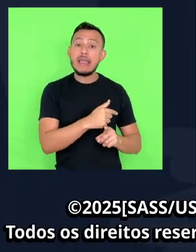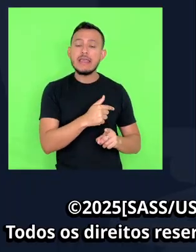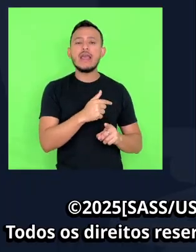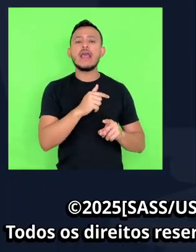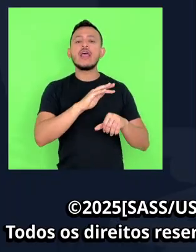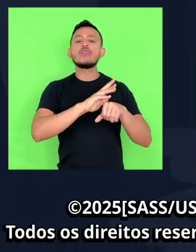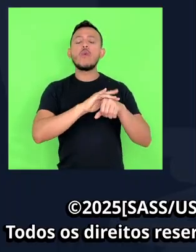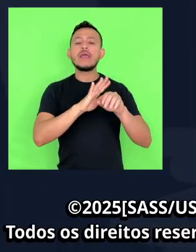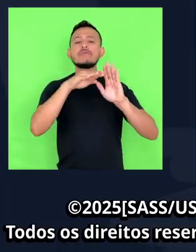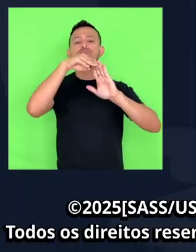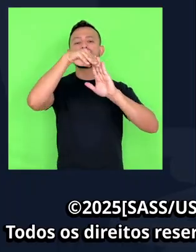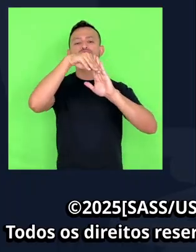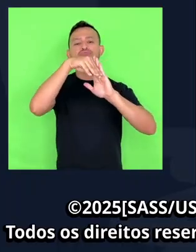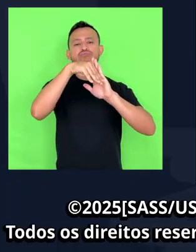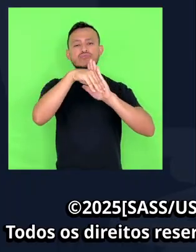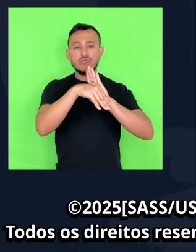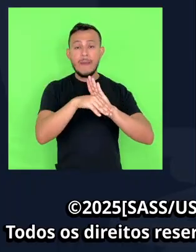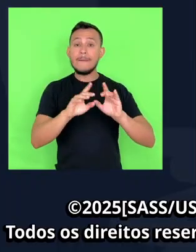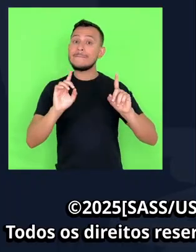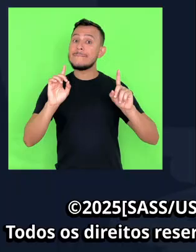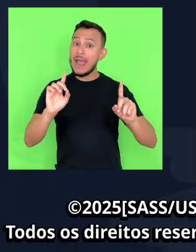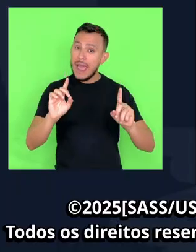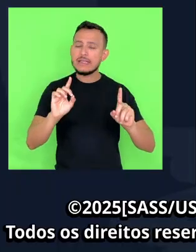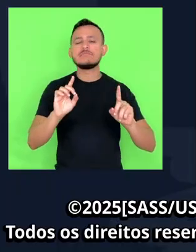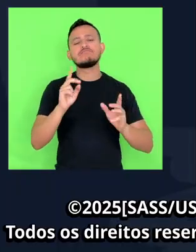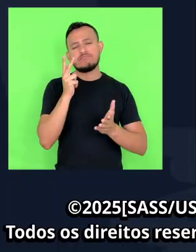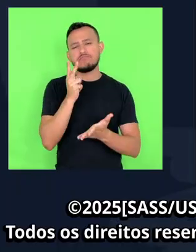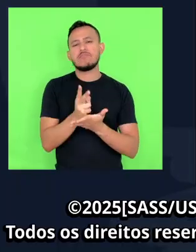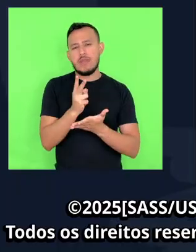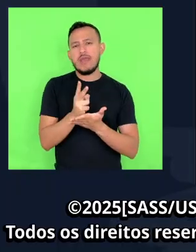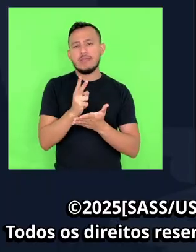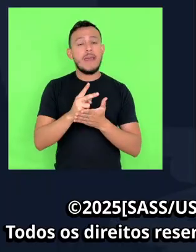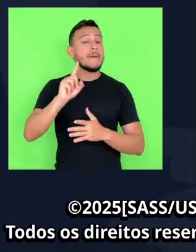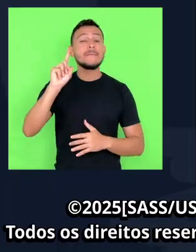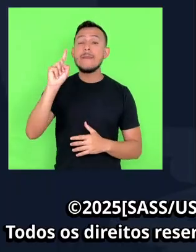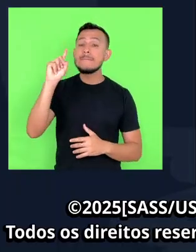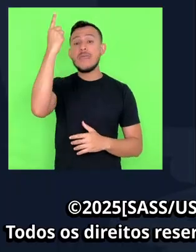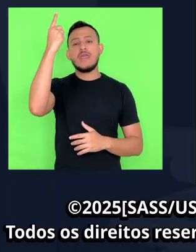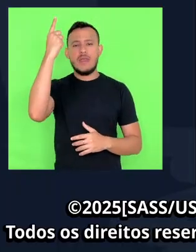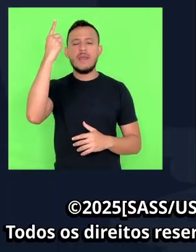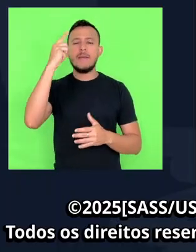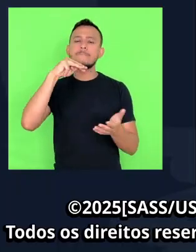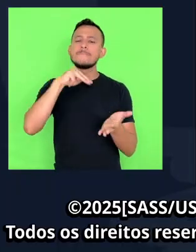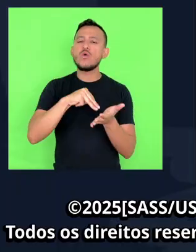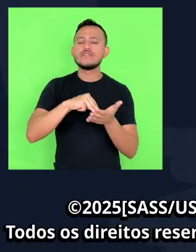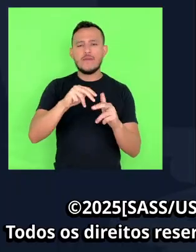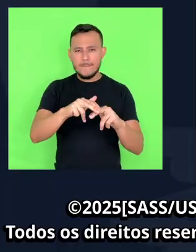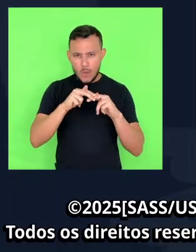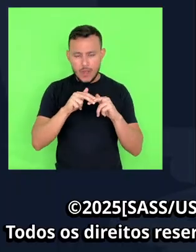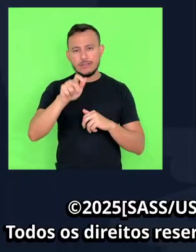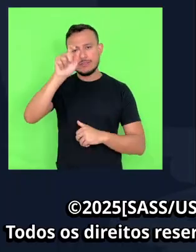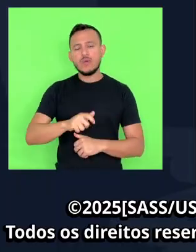foram diminuindo de importância. No entanto, se mantém como a primeira causa de morte